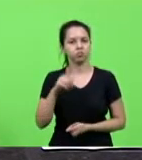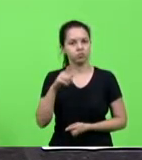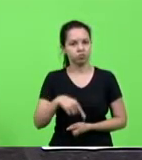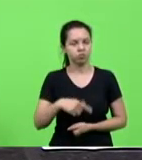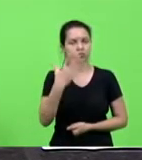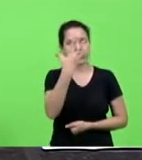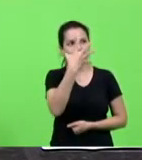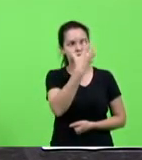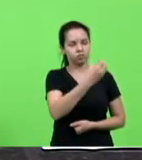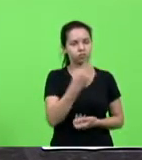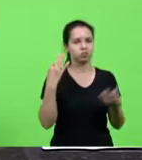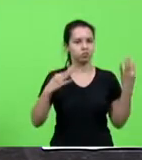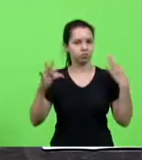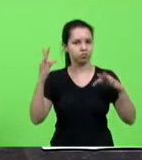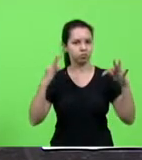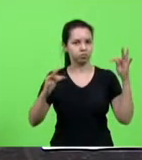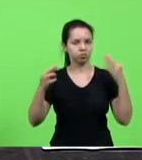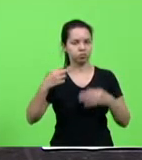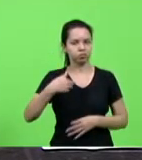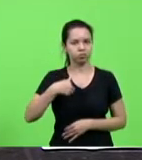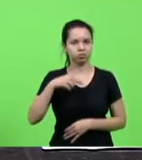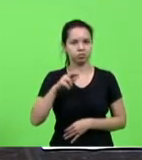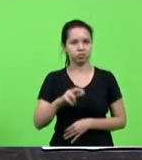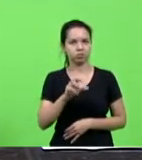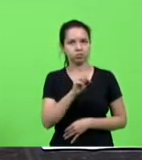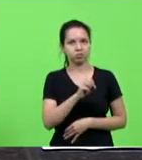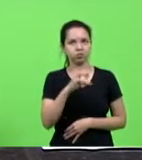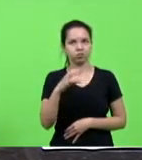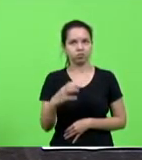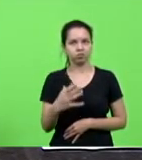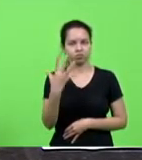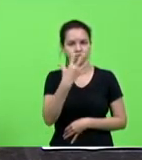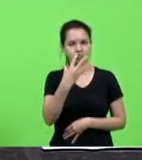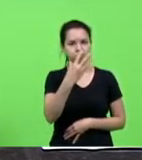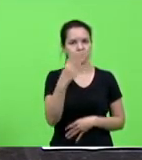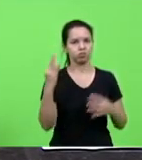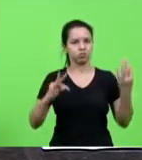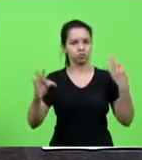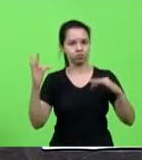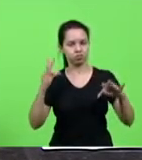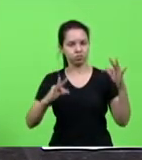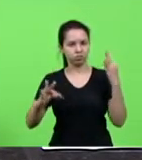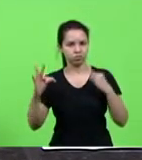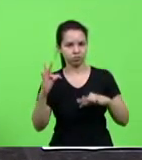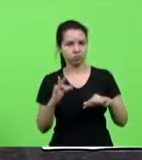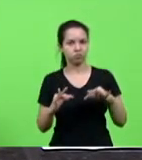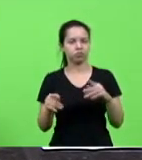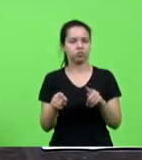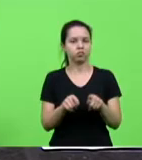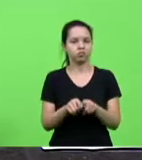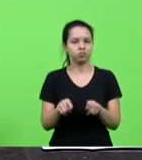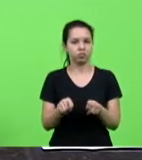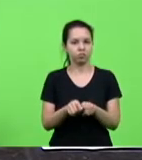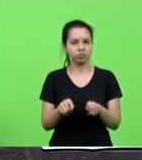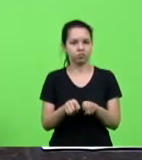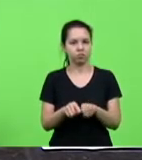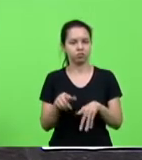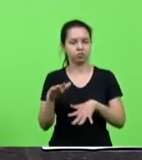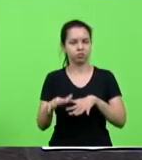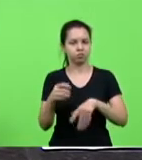de Santa Catarina, que já atrai tantos turistas e movimenta a economia